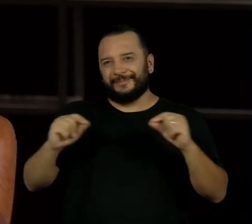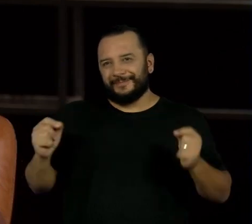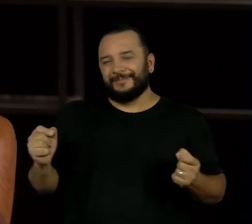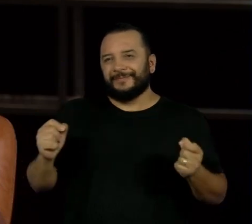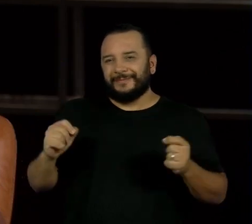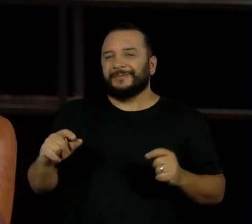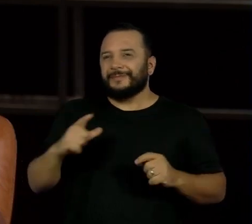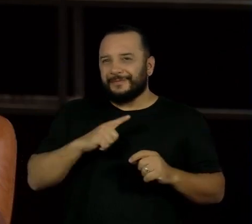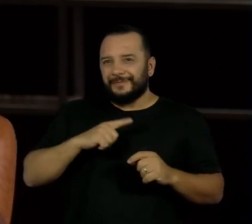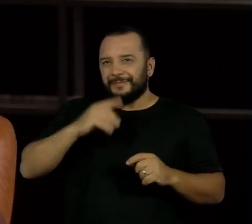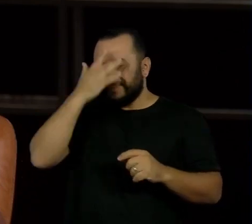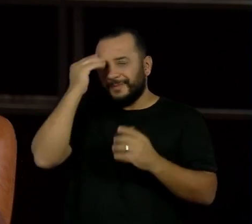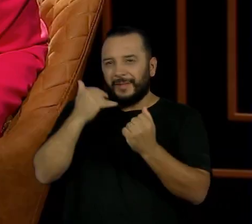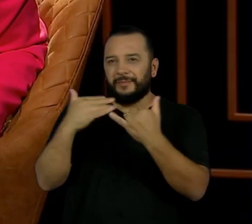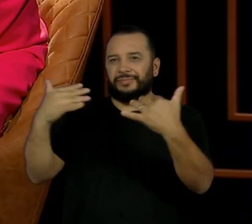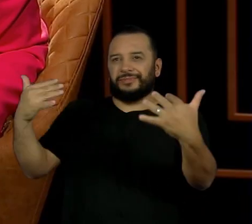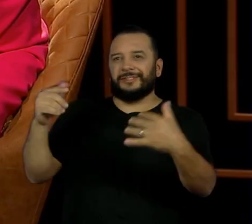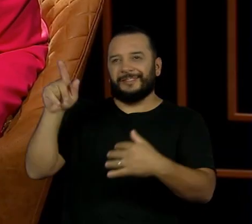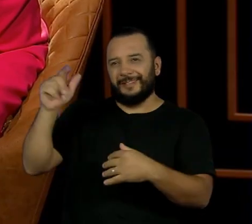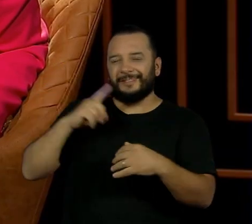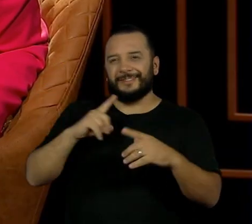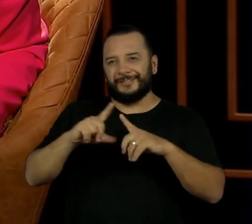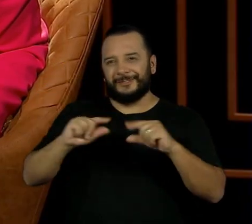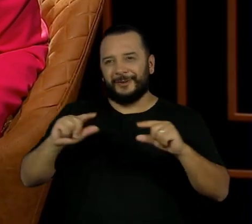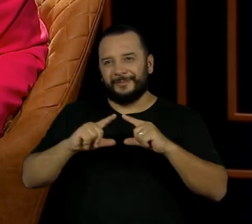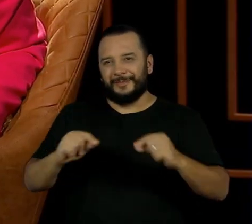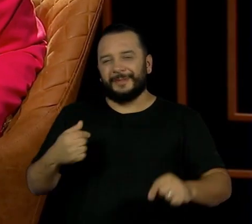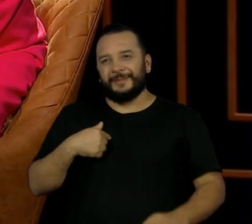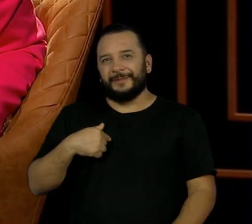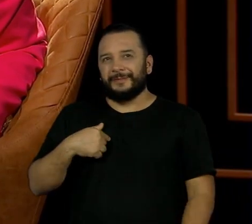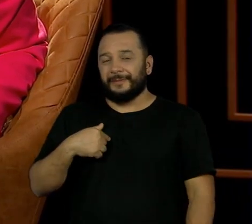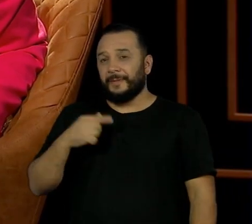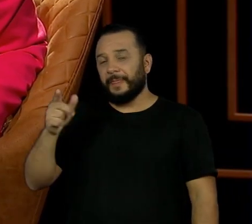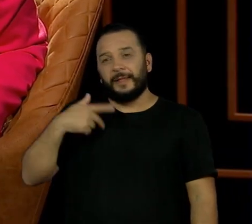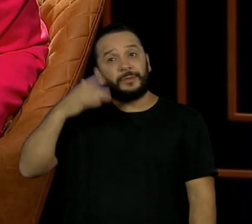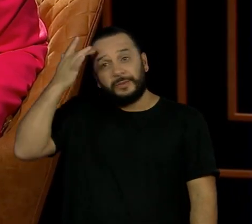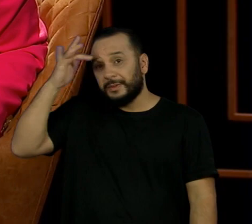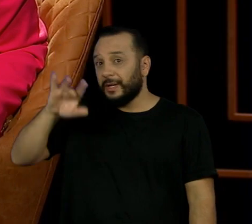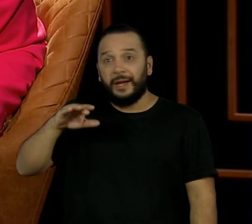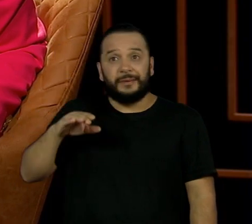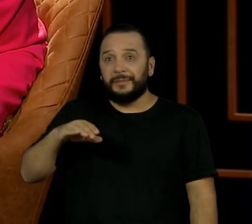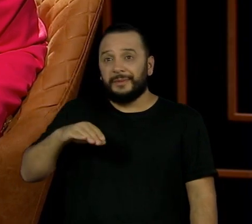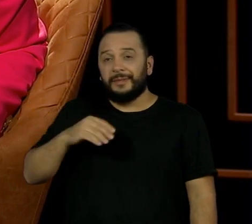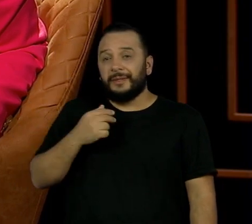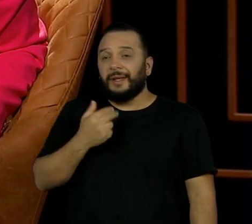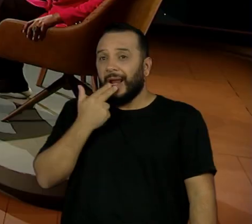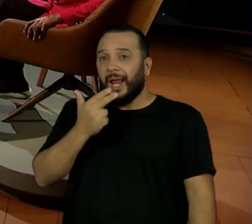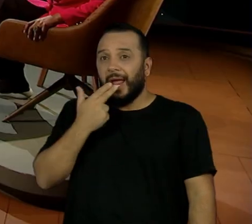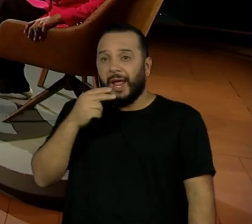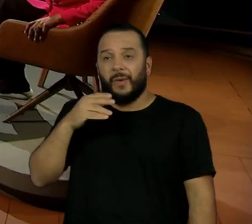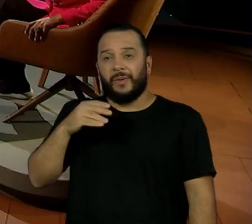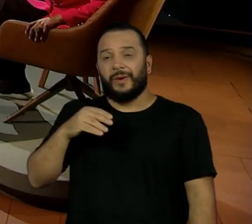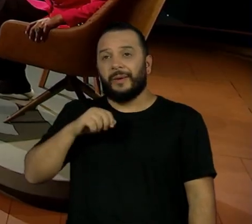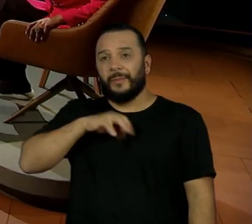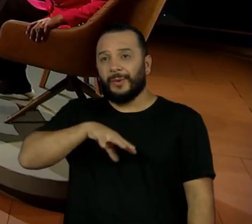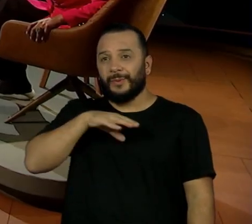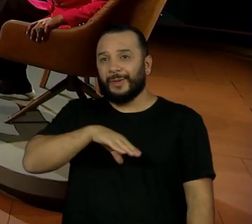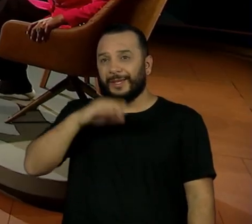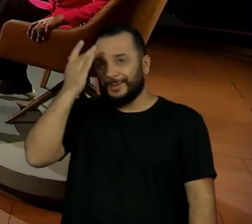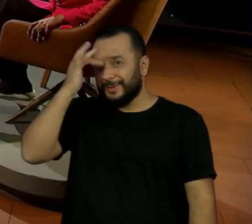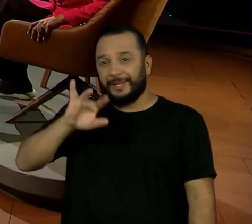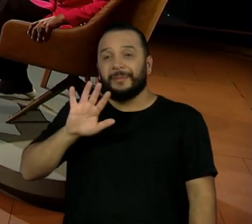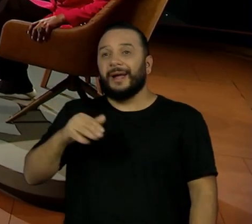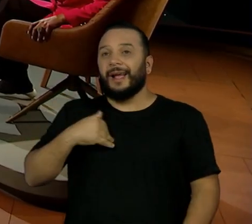tenho um público local lá, que não fala português, mas canta todas as músicas, e chora